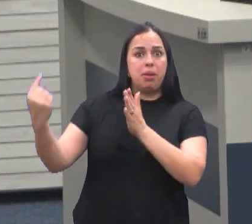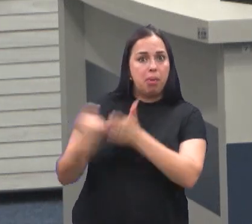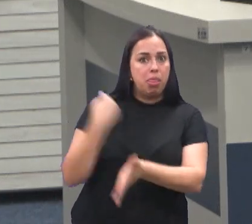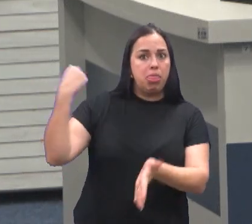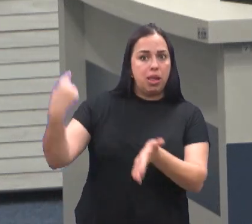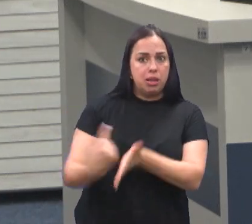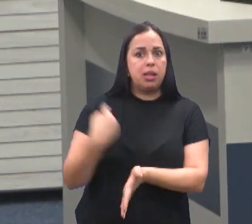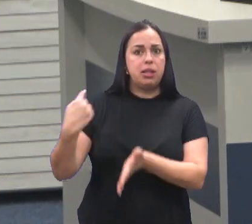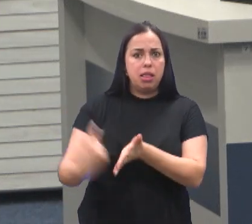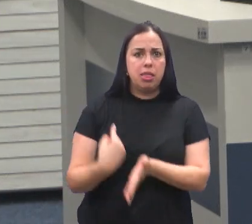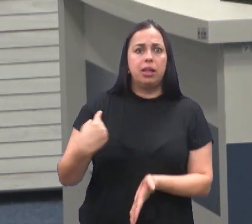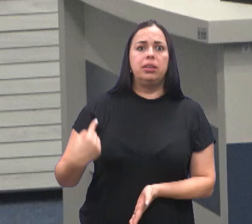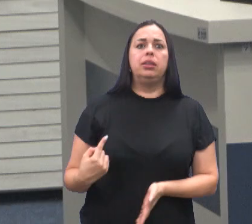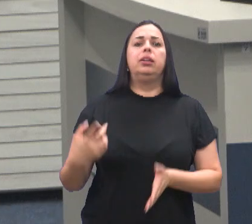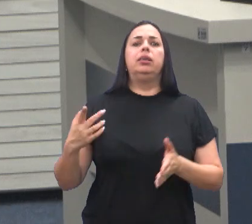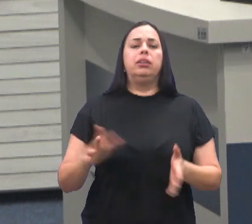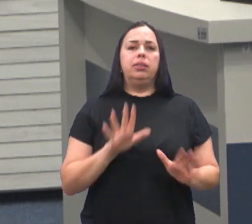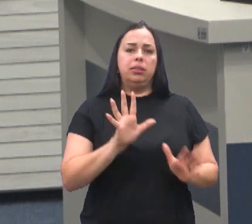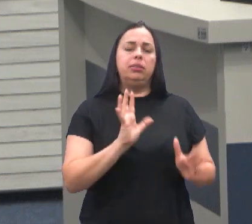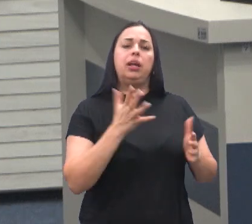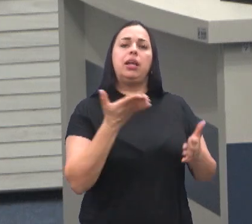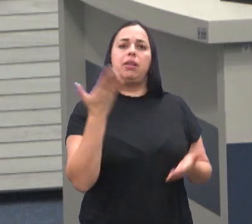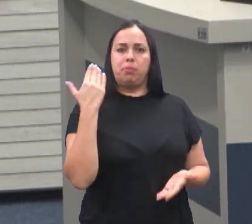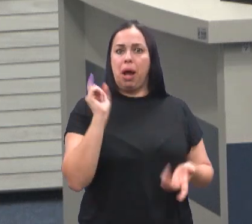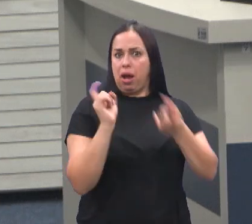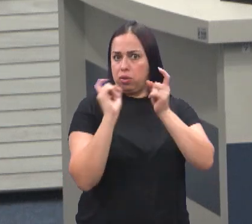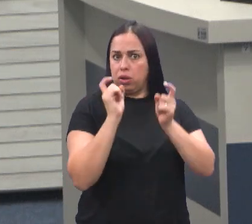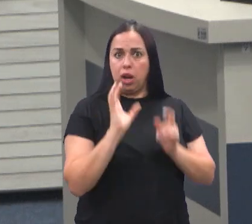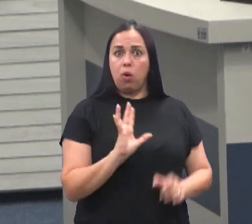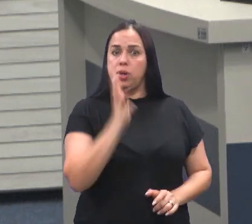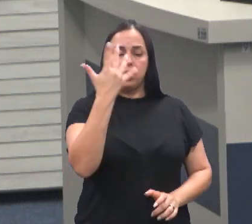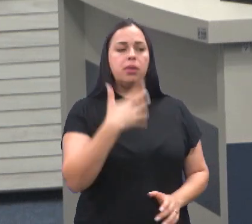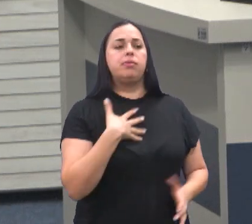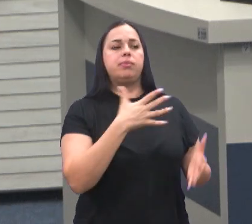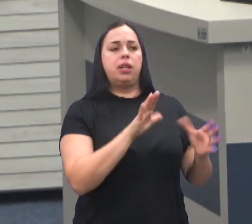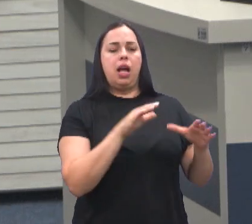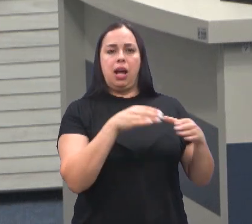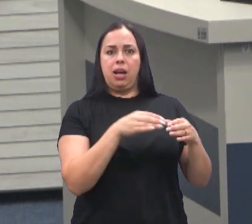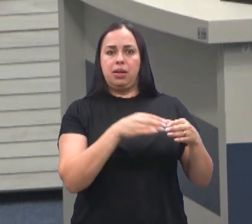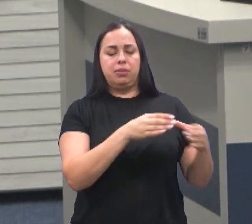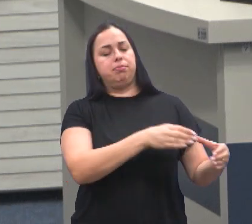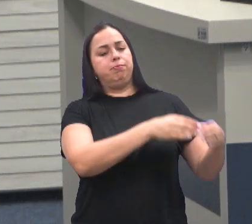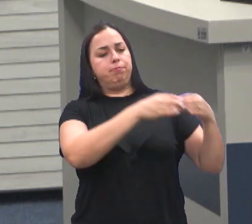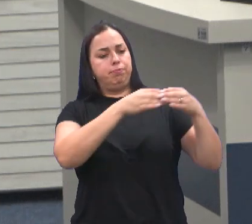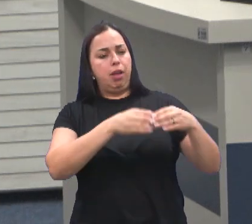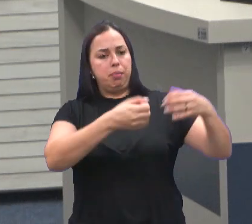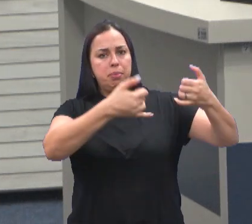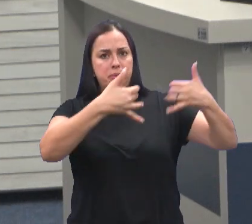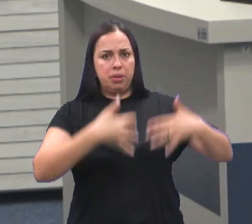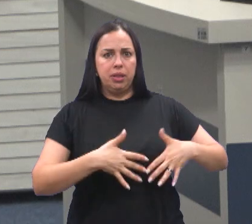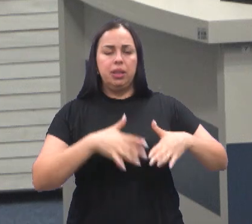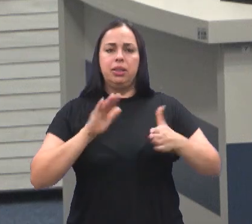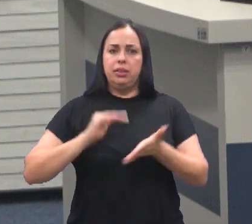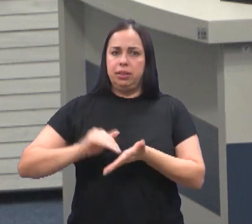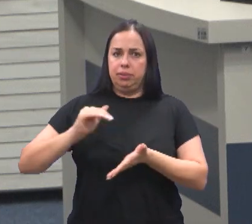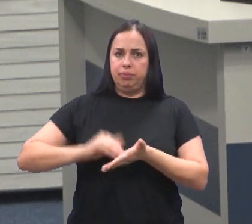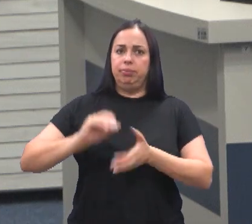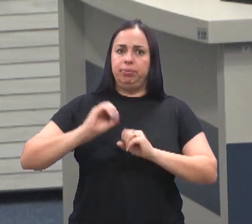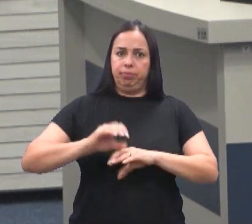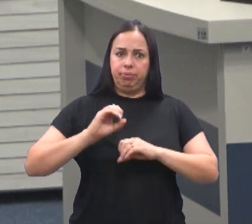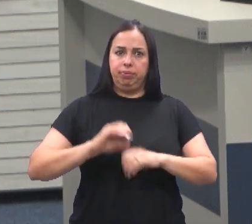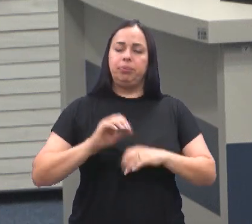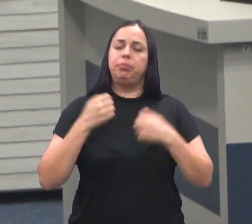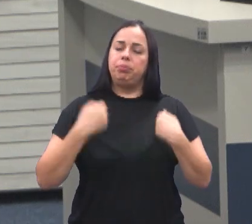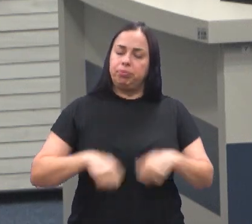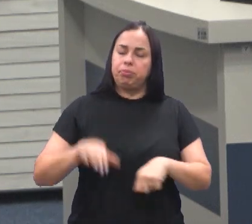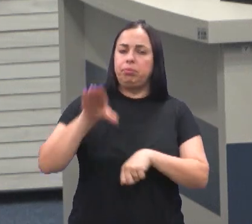eles vieram, se explicaram, mas foi sugerido que a Secretaria de Educação fizesse a